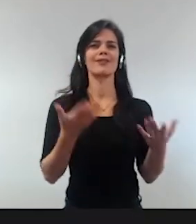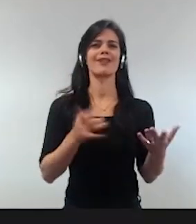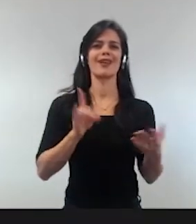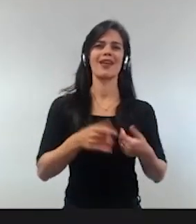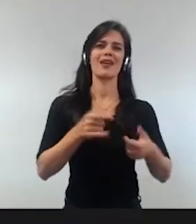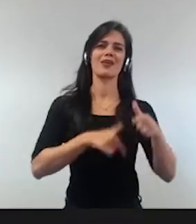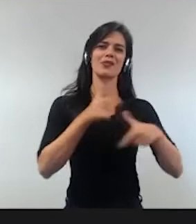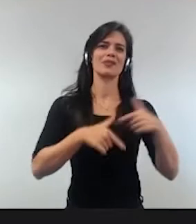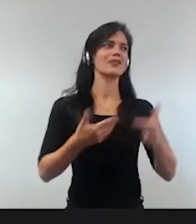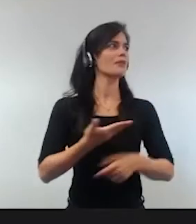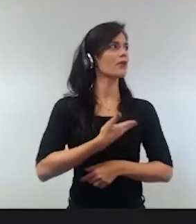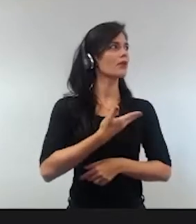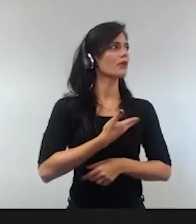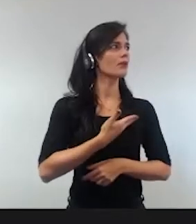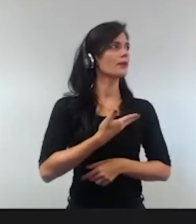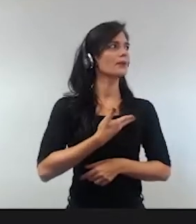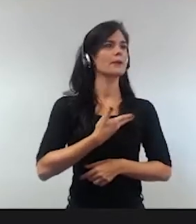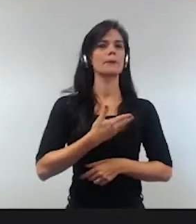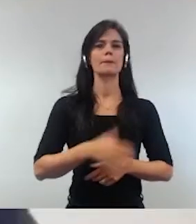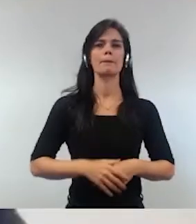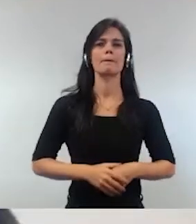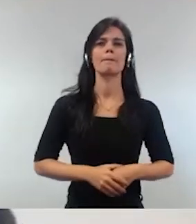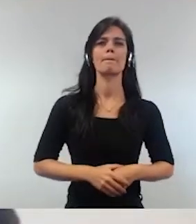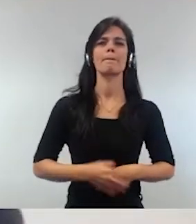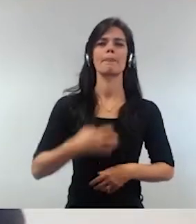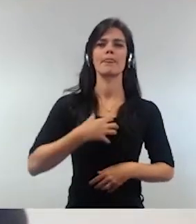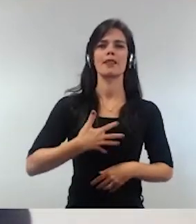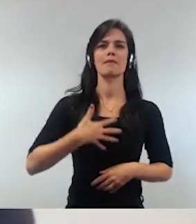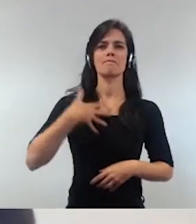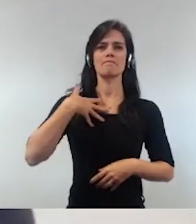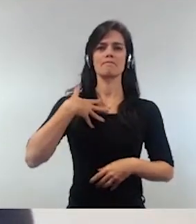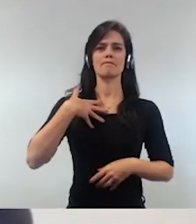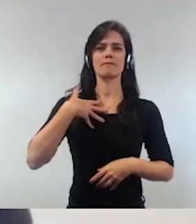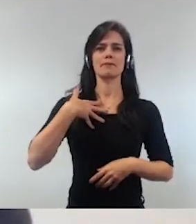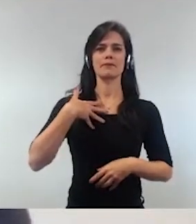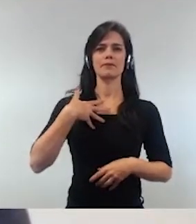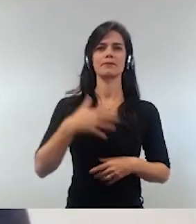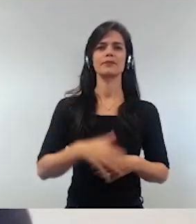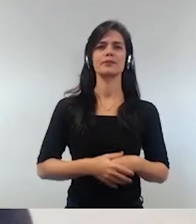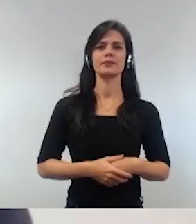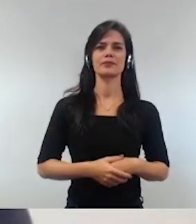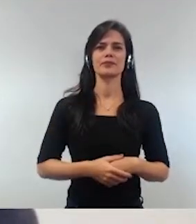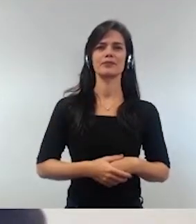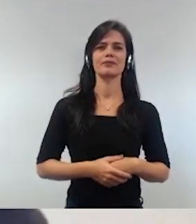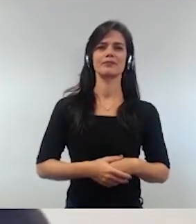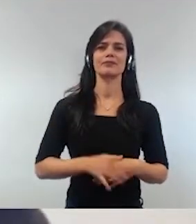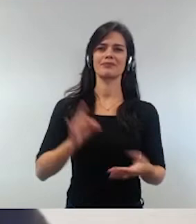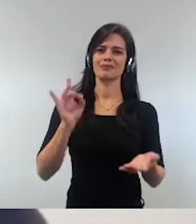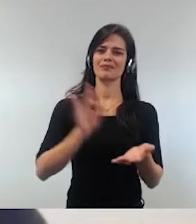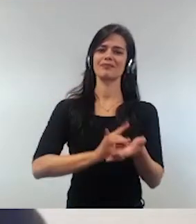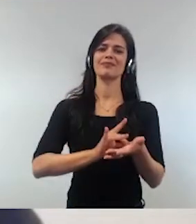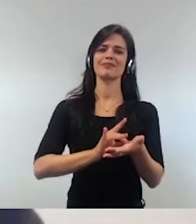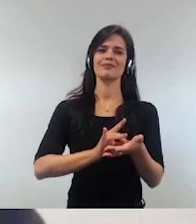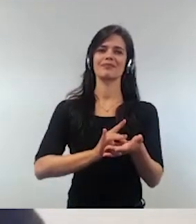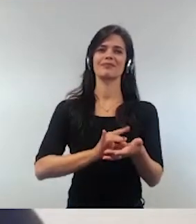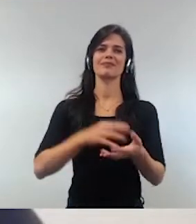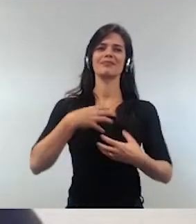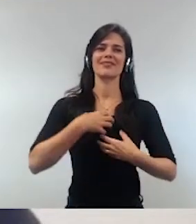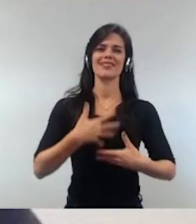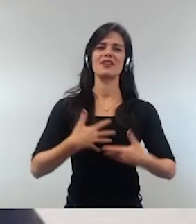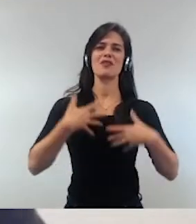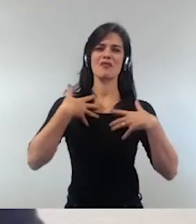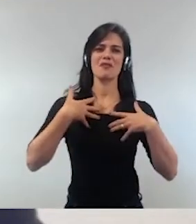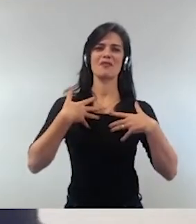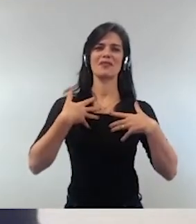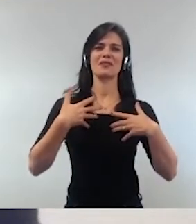amigos que estamos fazendo aqui. Isso é muito, muito prazeroso e, de fato, é uma honra. É